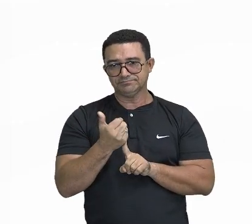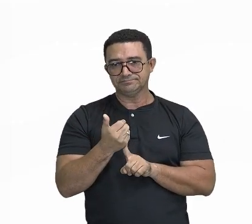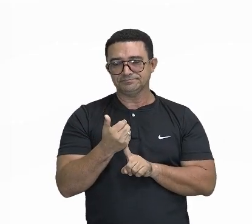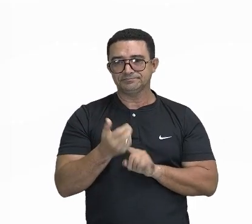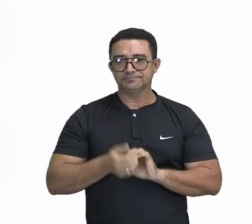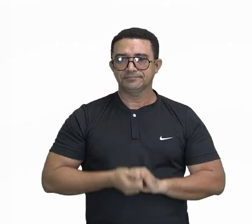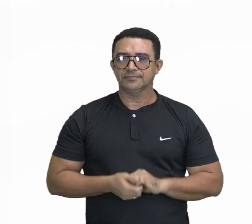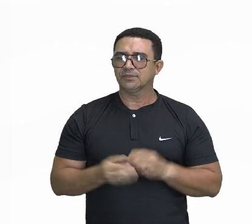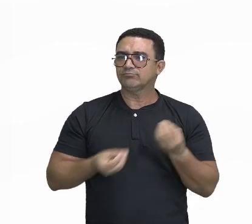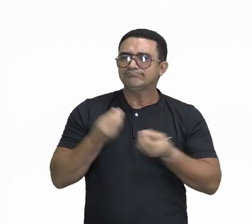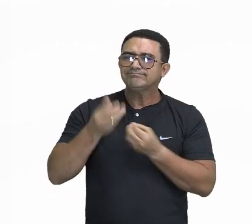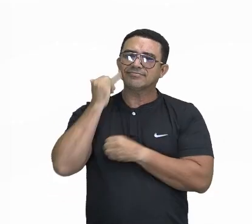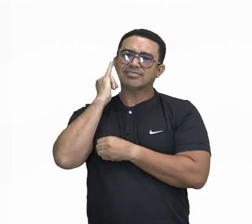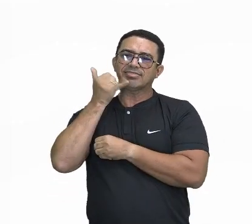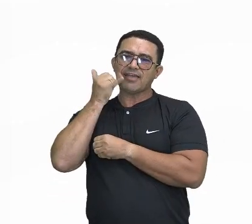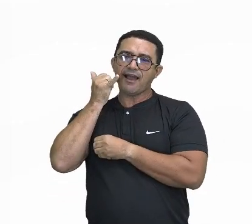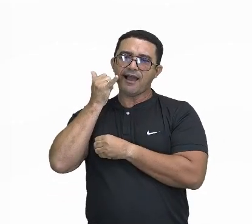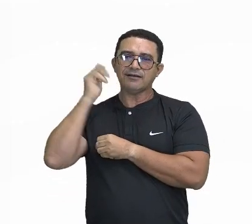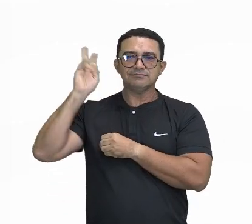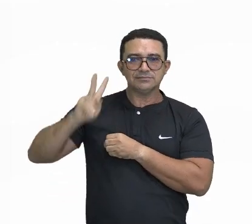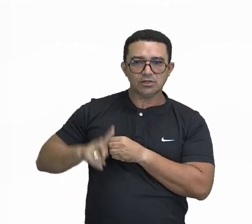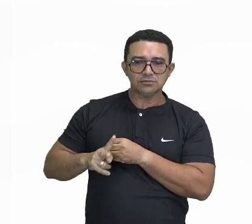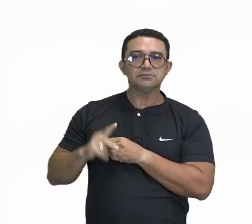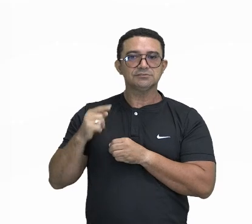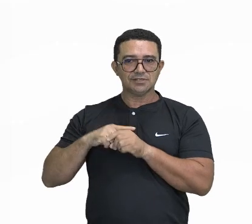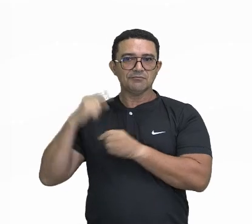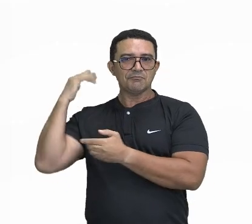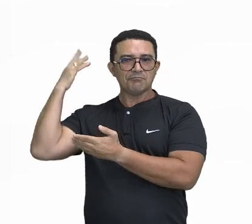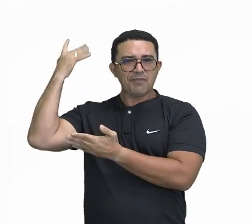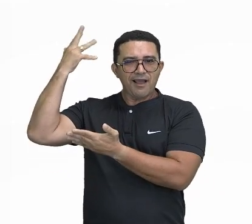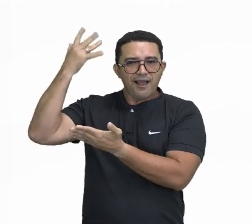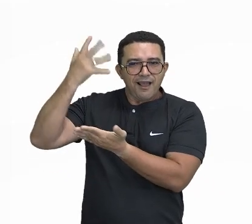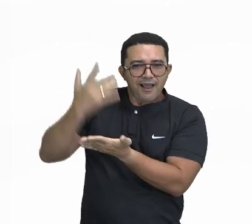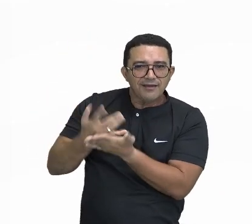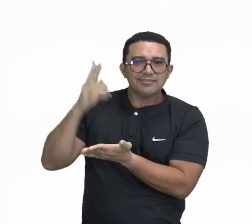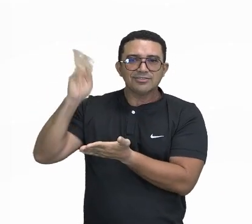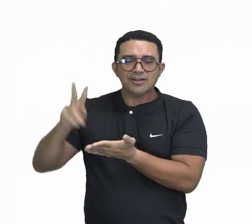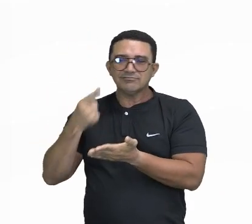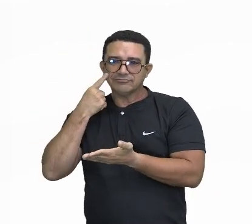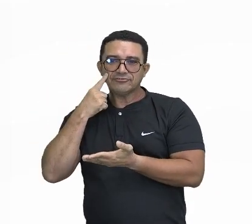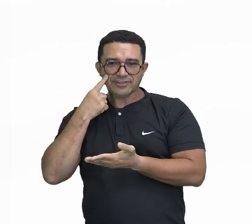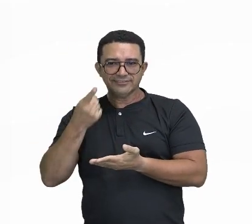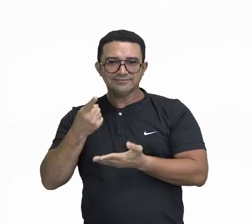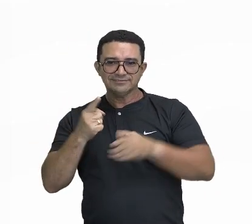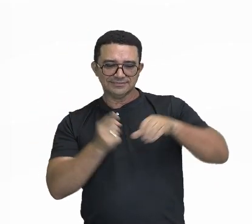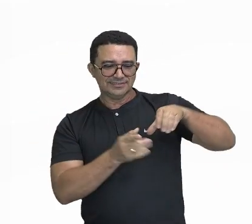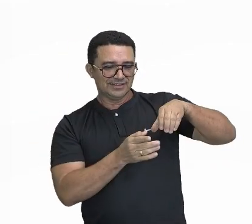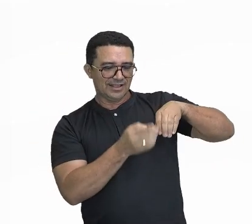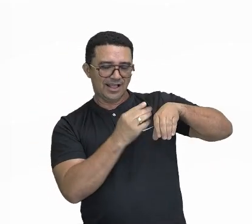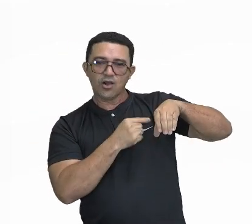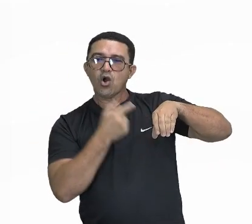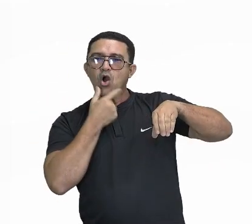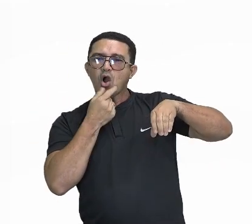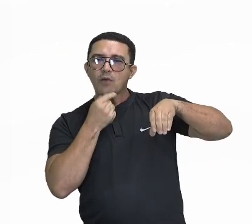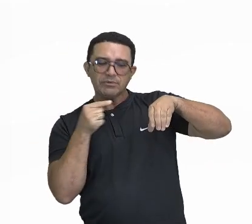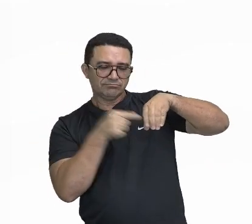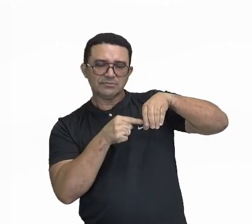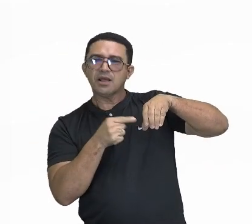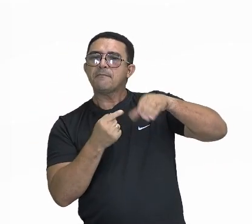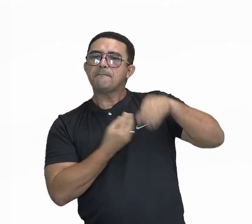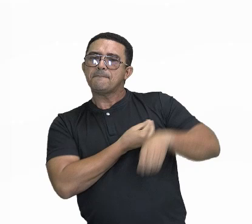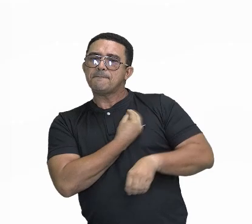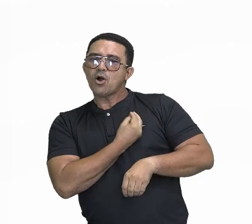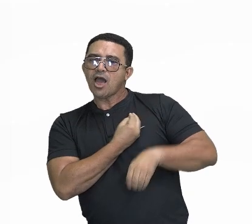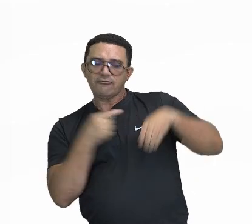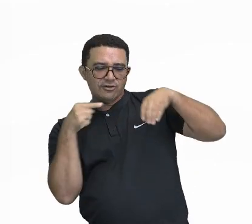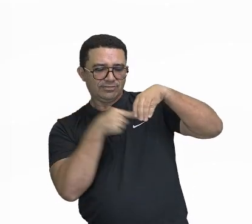de contar a história acompanha a humanidade desde os primórdios, como vocês estão vendo através dessa pintura. Os homens das cavernas já narravam